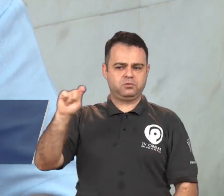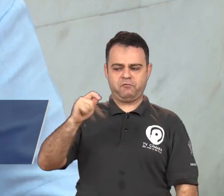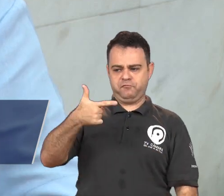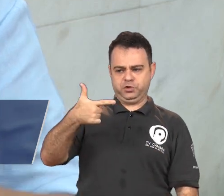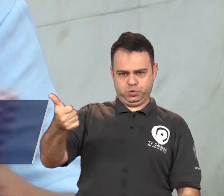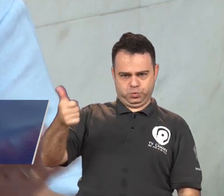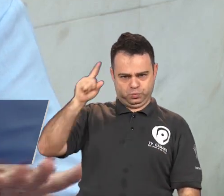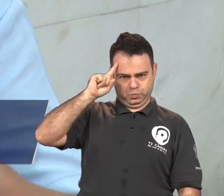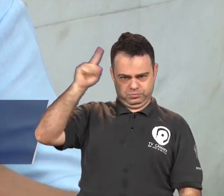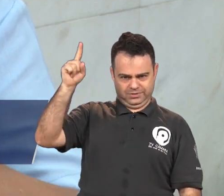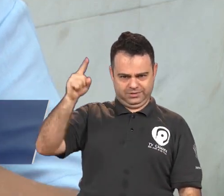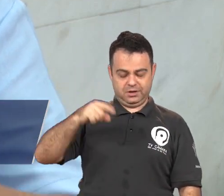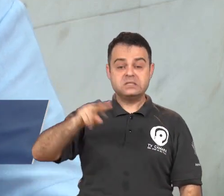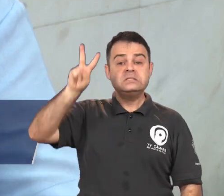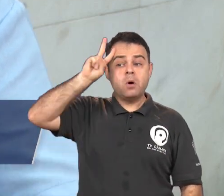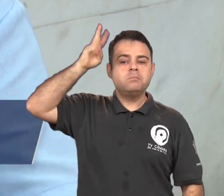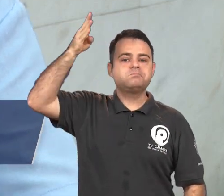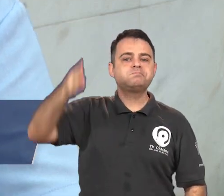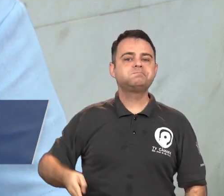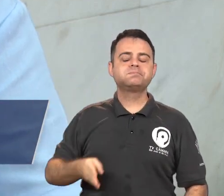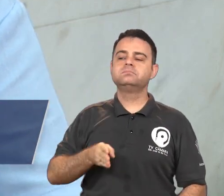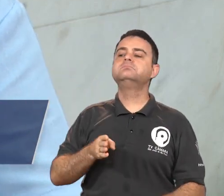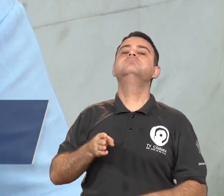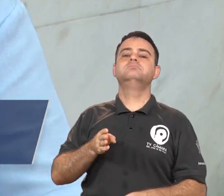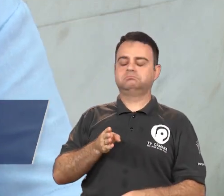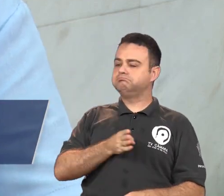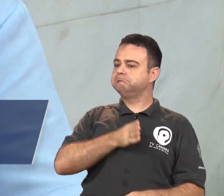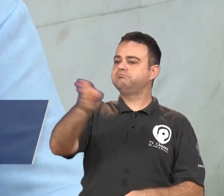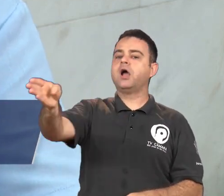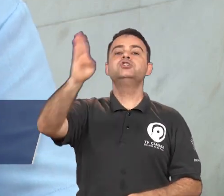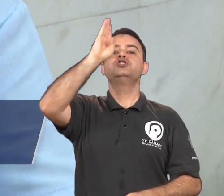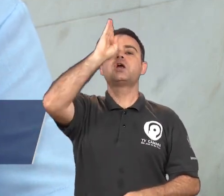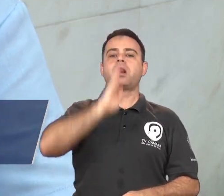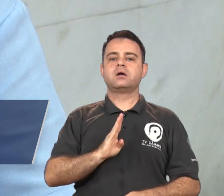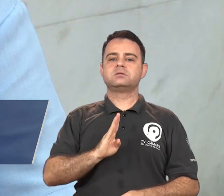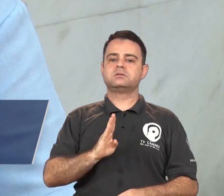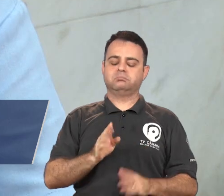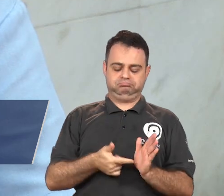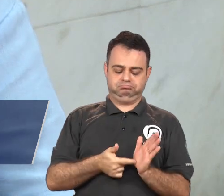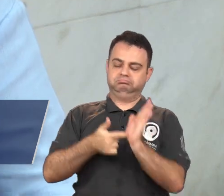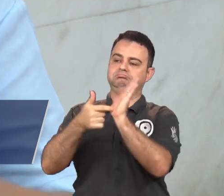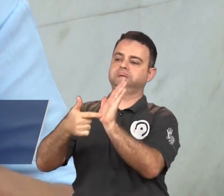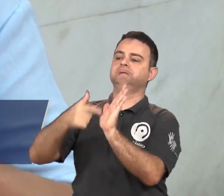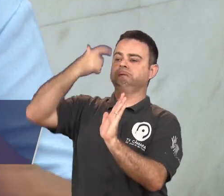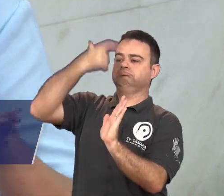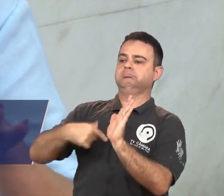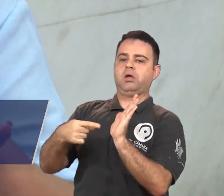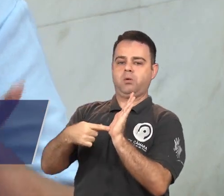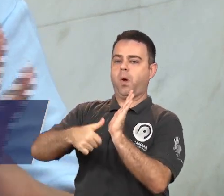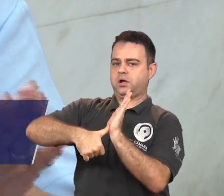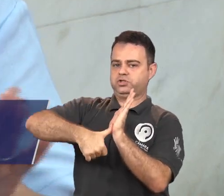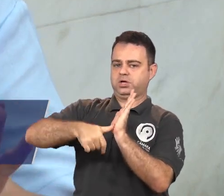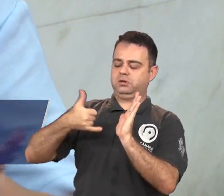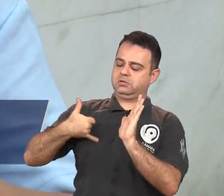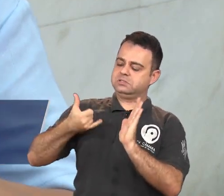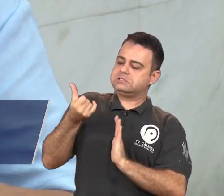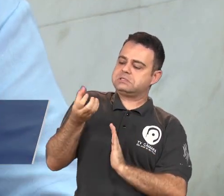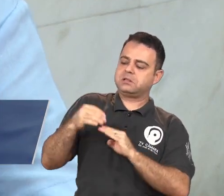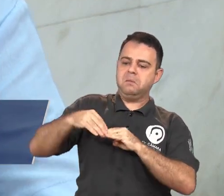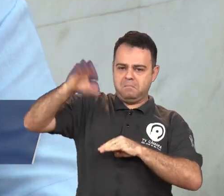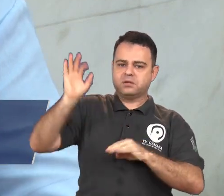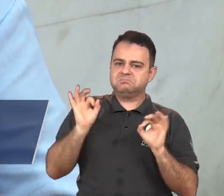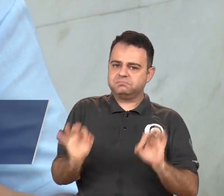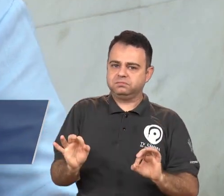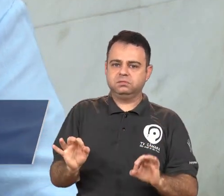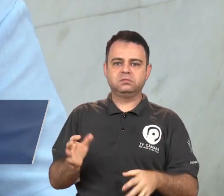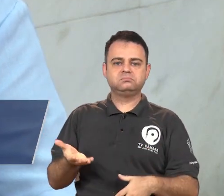feriado. Normal, você vai lá na bilheteria, somente com o seu documento e você é liberado. Não